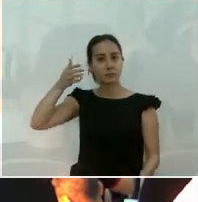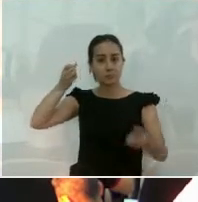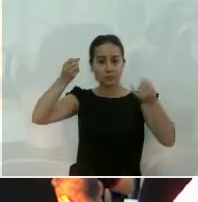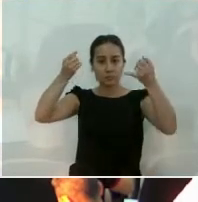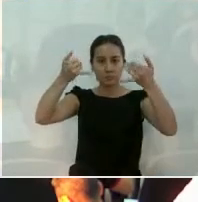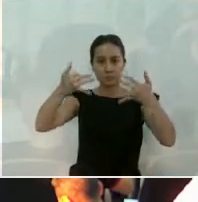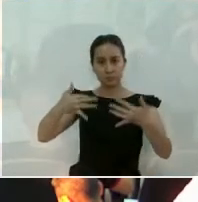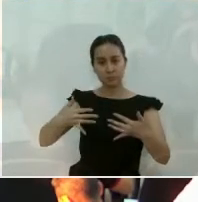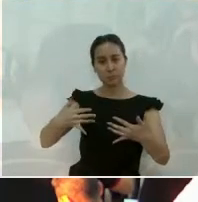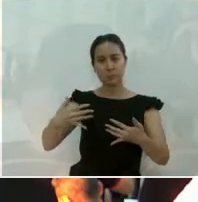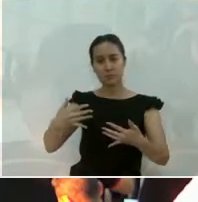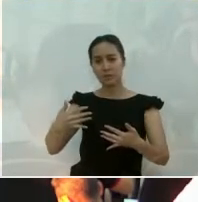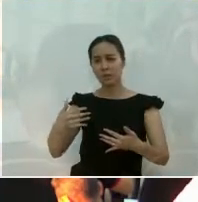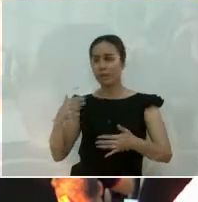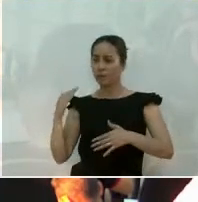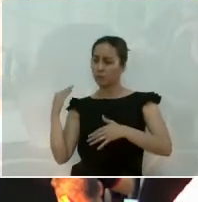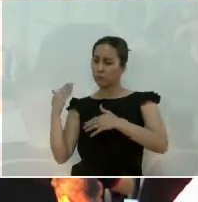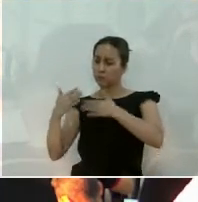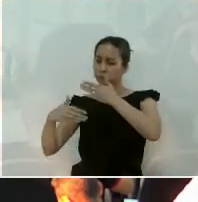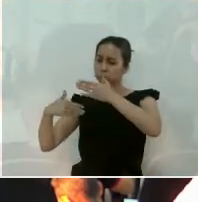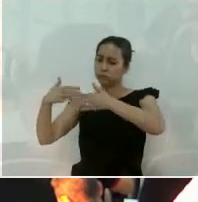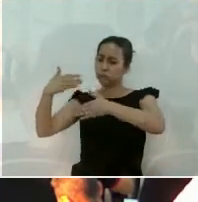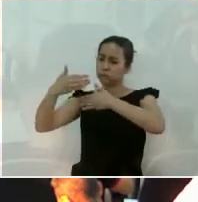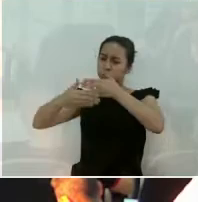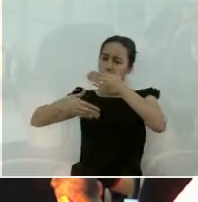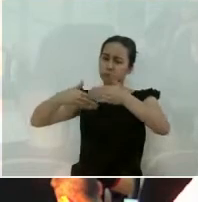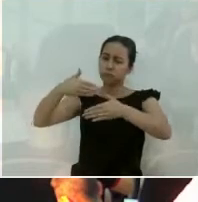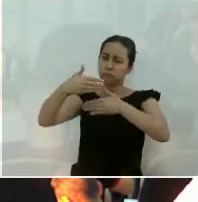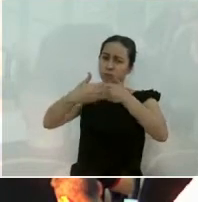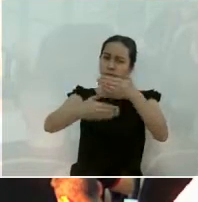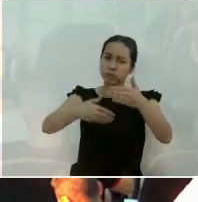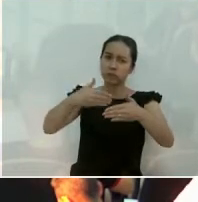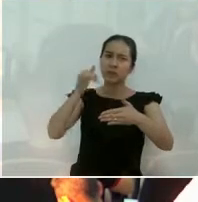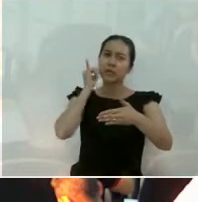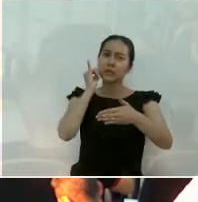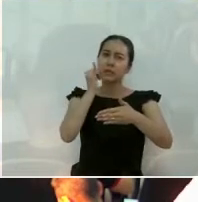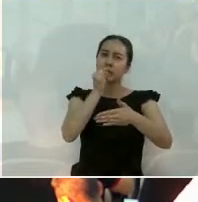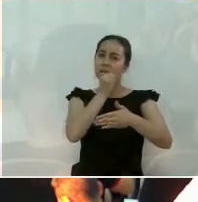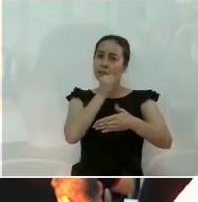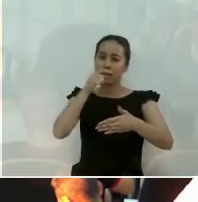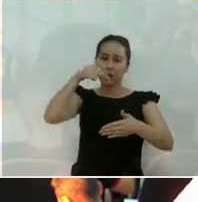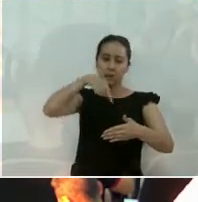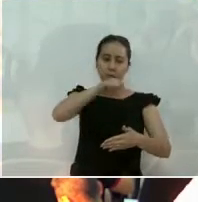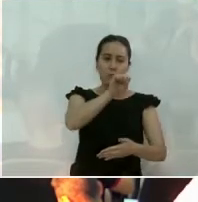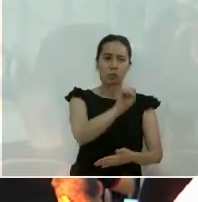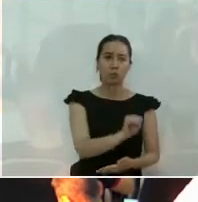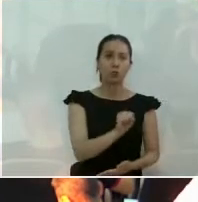italianos para o sul de minas o caso da família kim